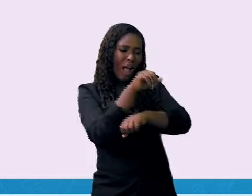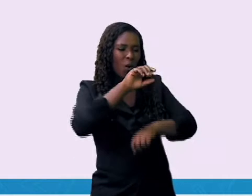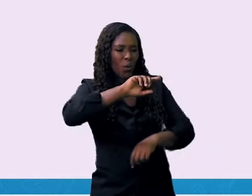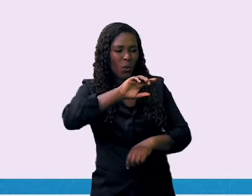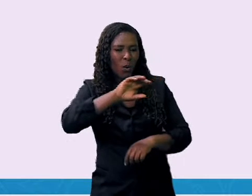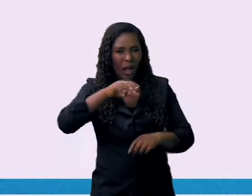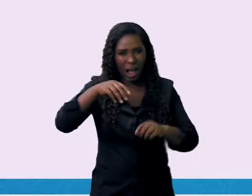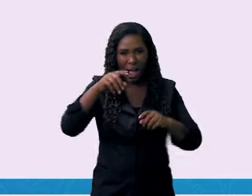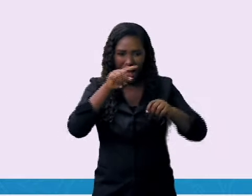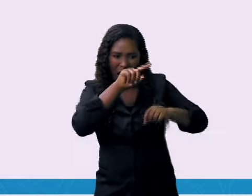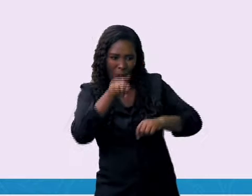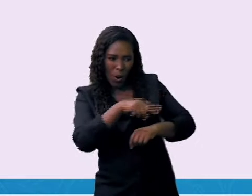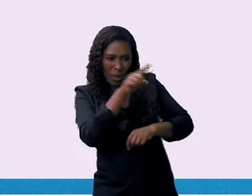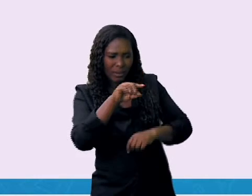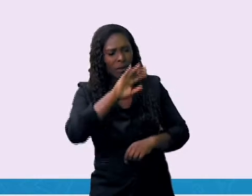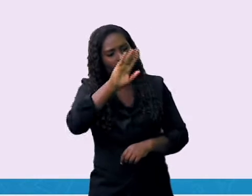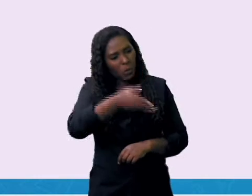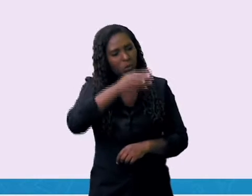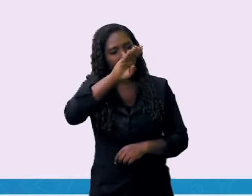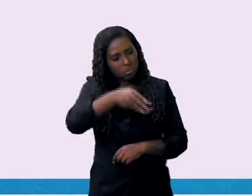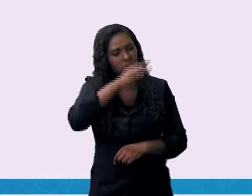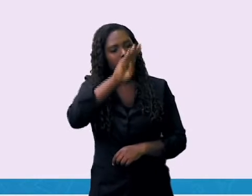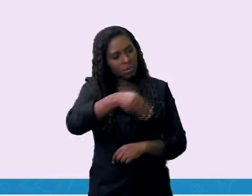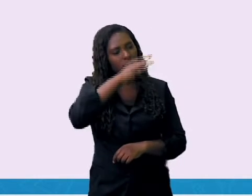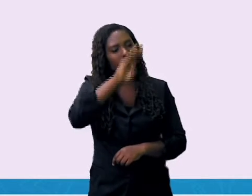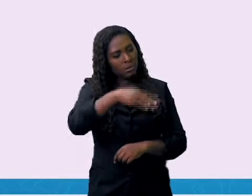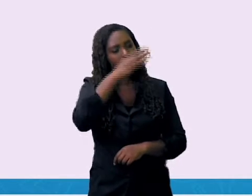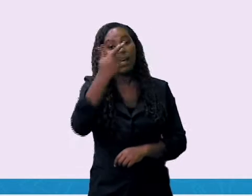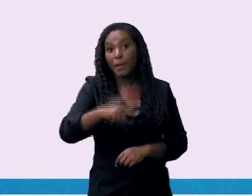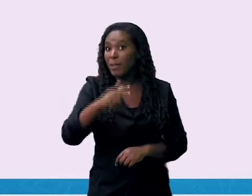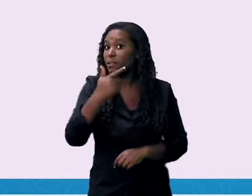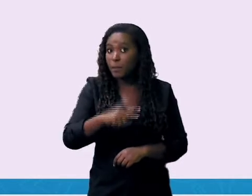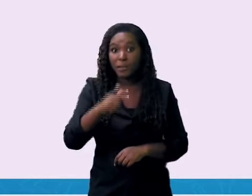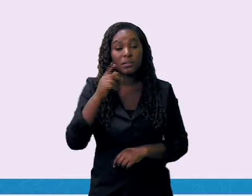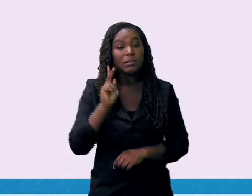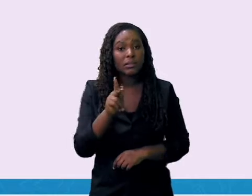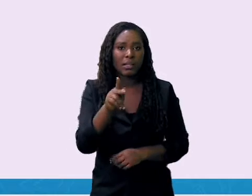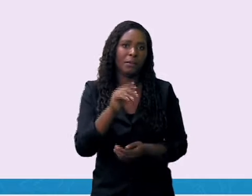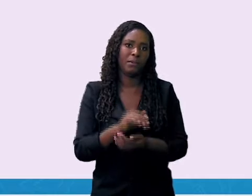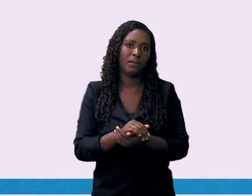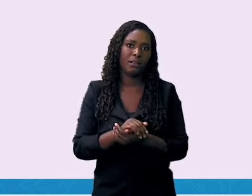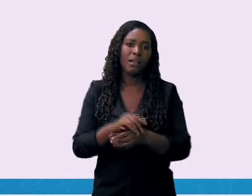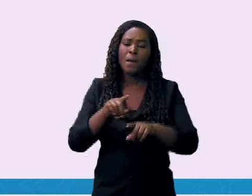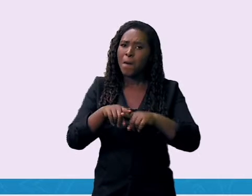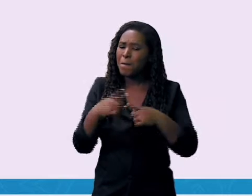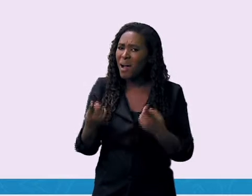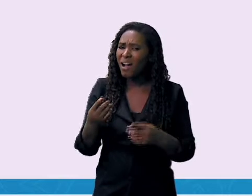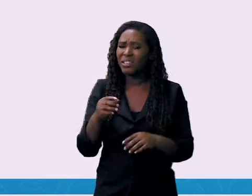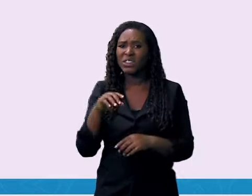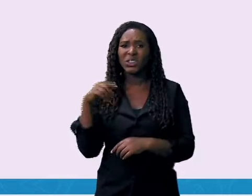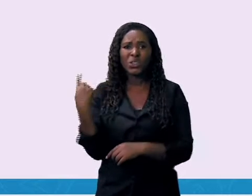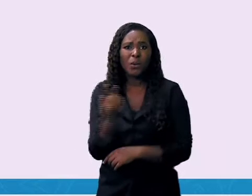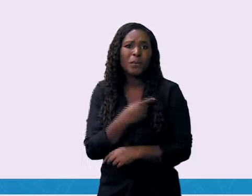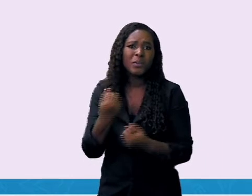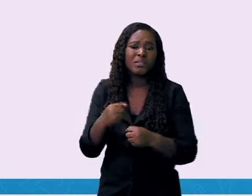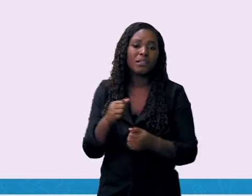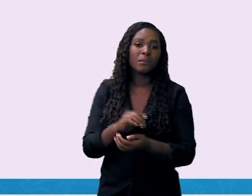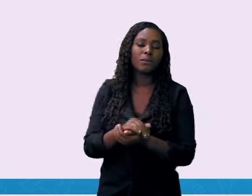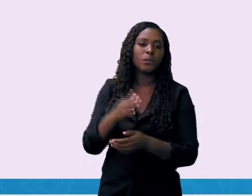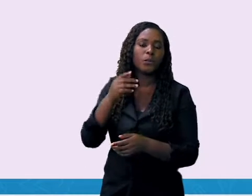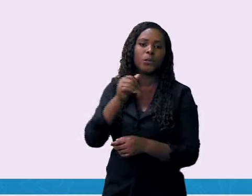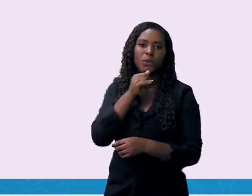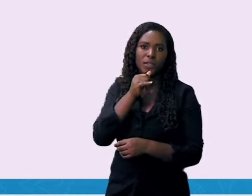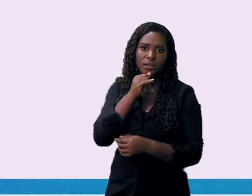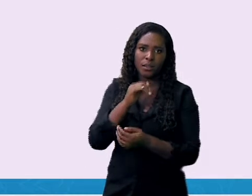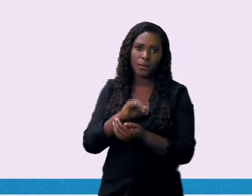das estruturas linguísticas que são necessárias para a gente compreender o que se fala, como o uso de pronome, usar verbo,